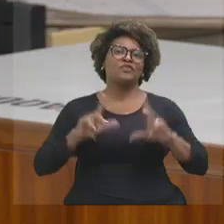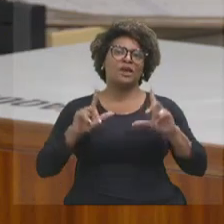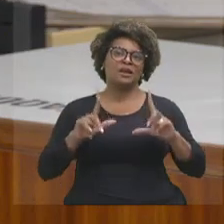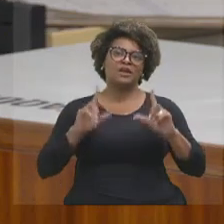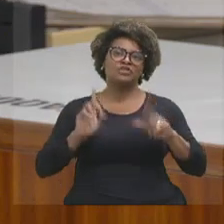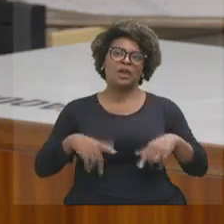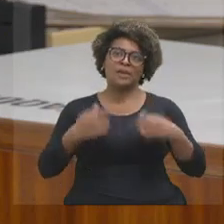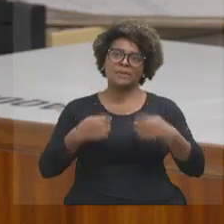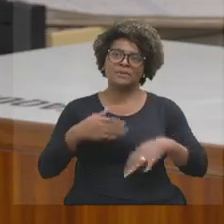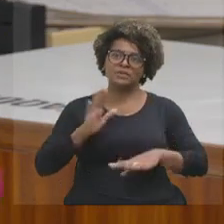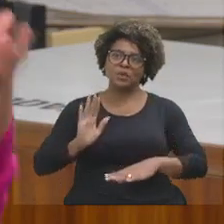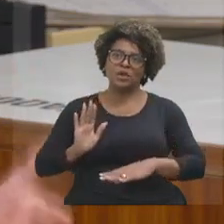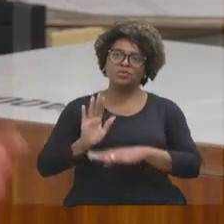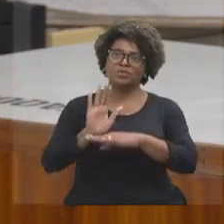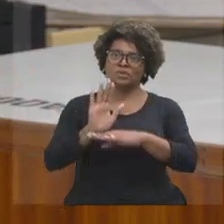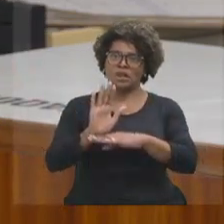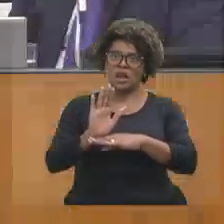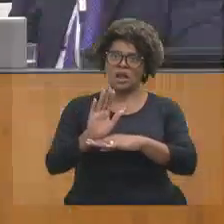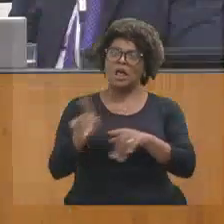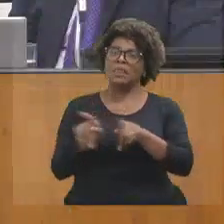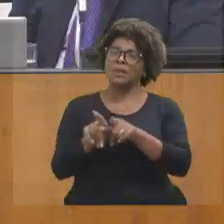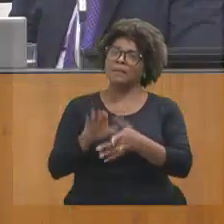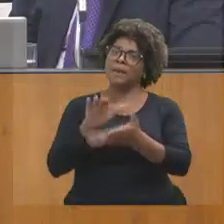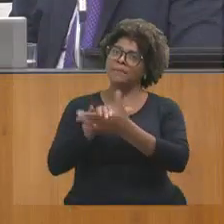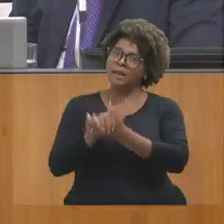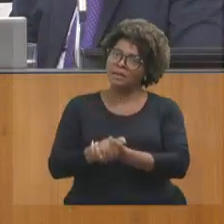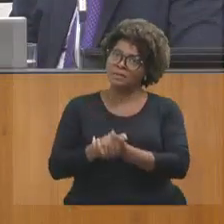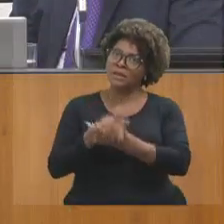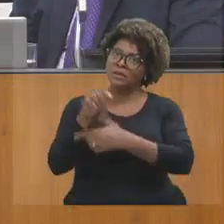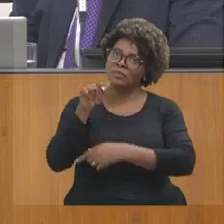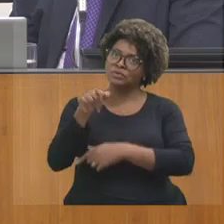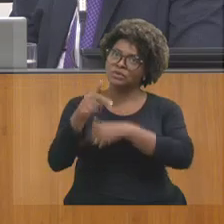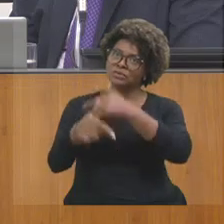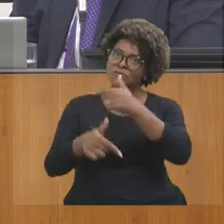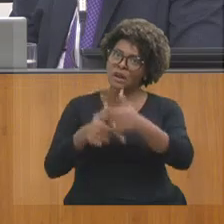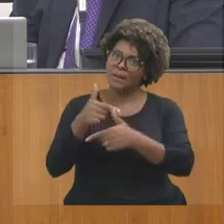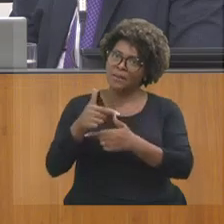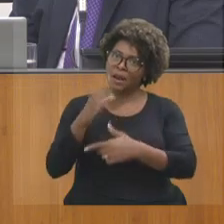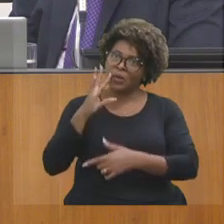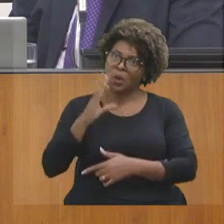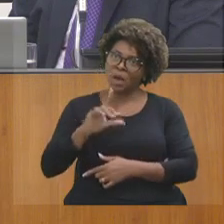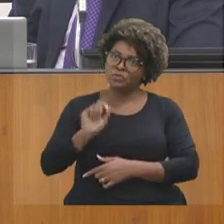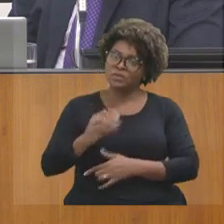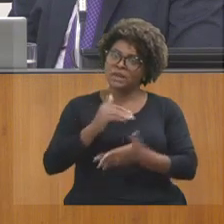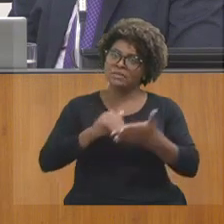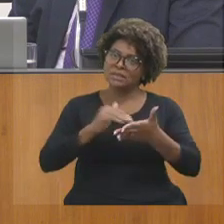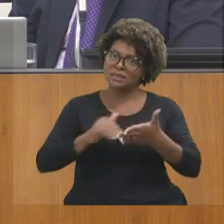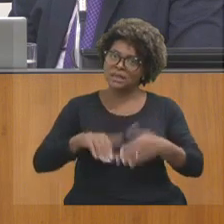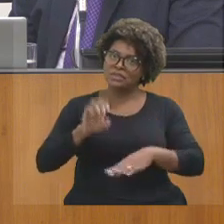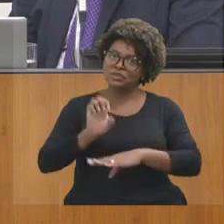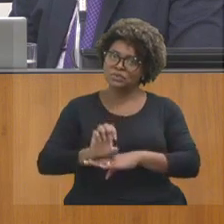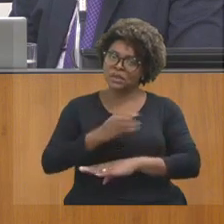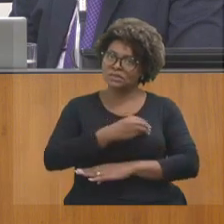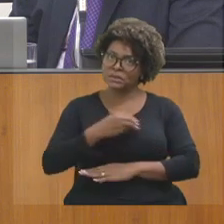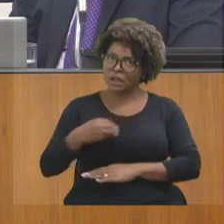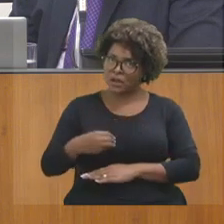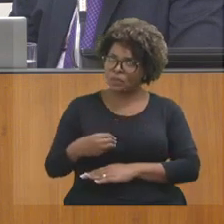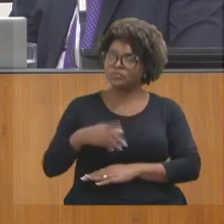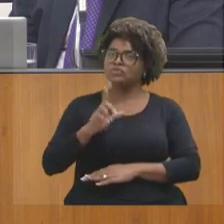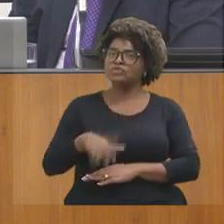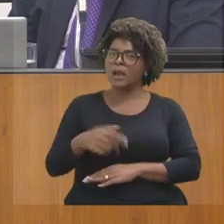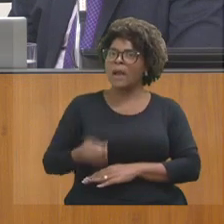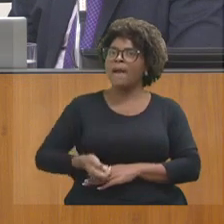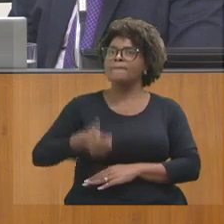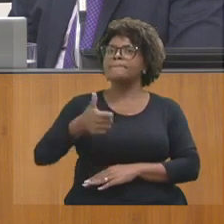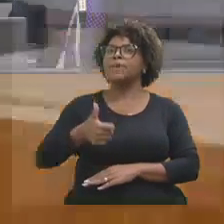a microrregião merece também queria te parabenizar pelo seu trabalho eu acho que a secretaria de estado de saúde tem sido uma das poucas